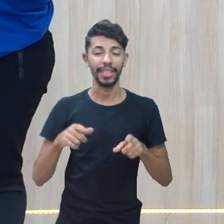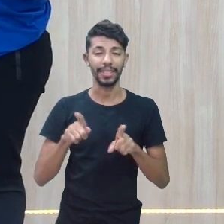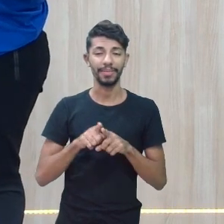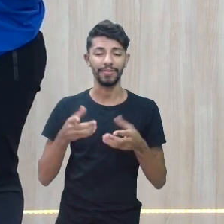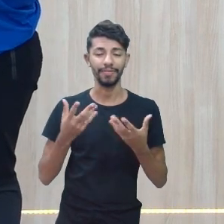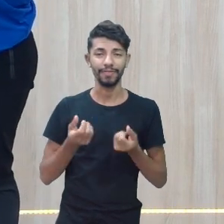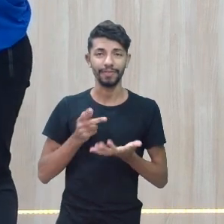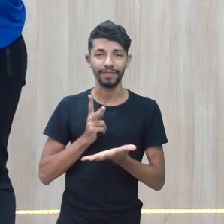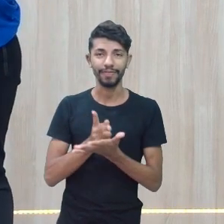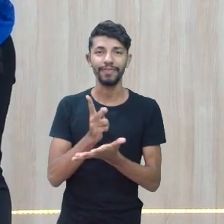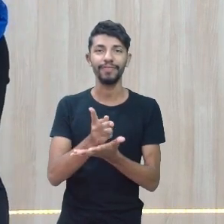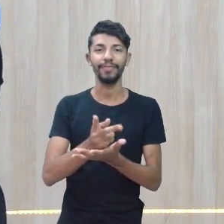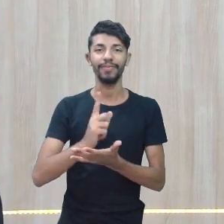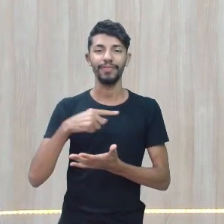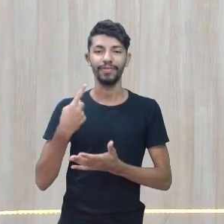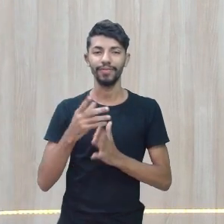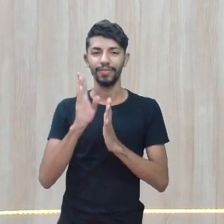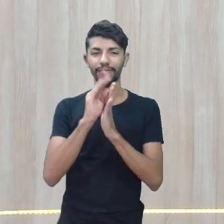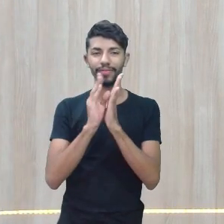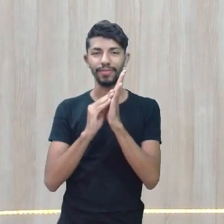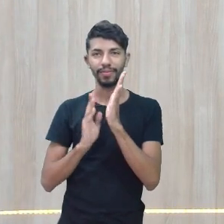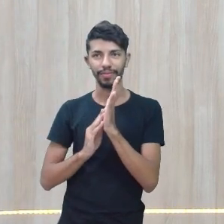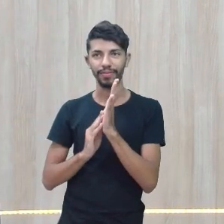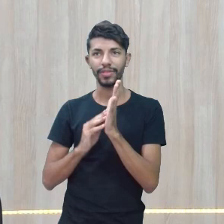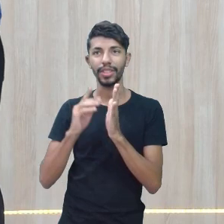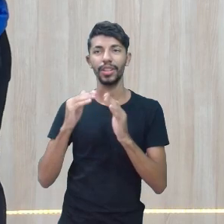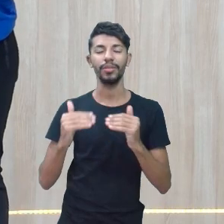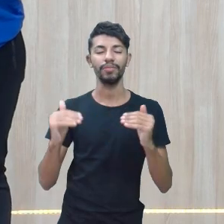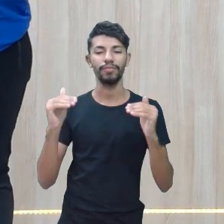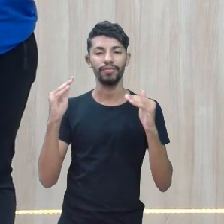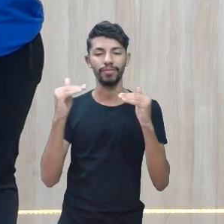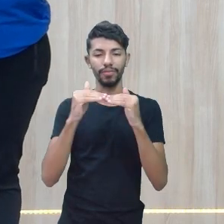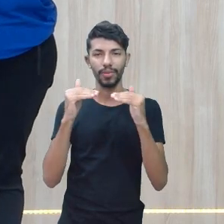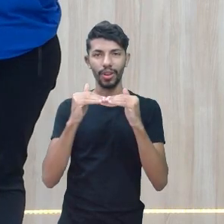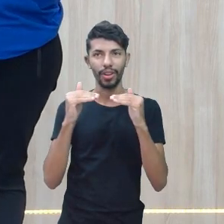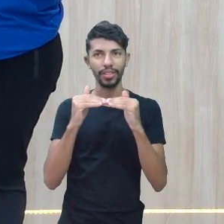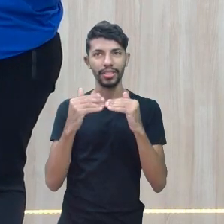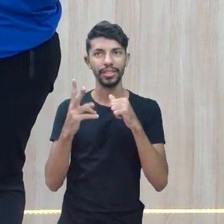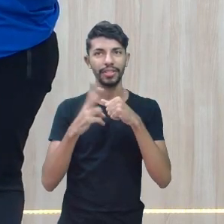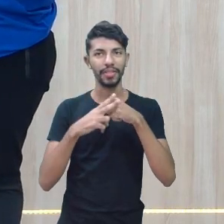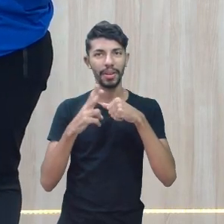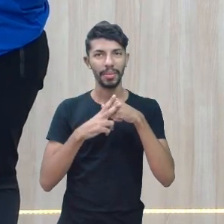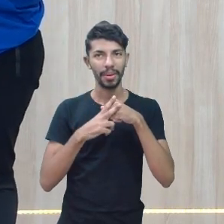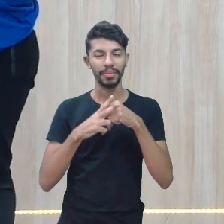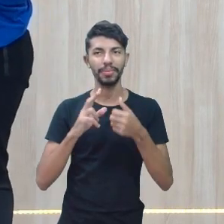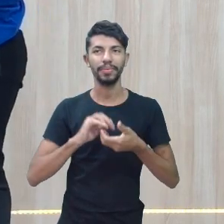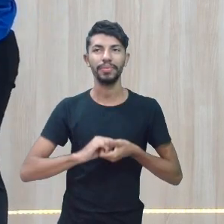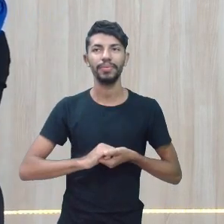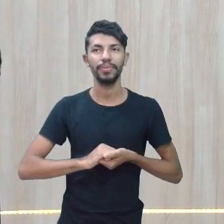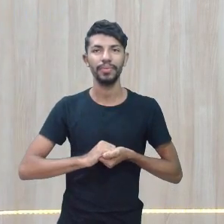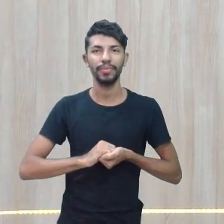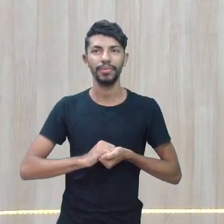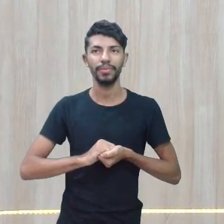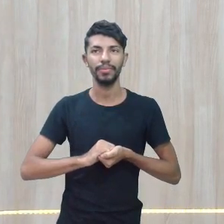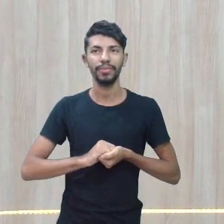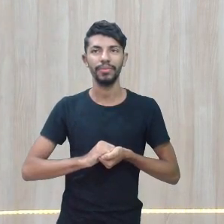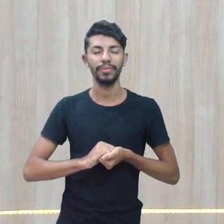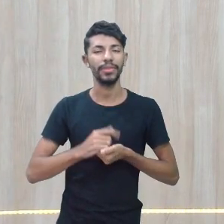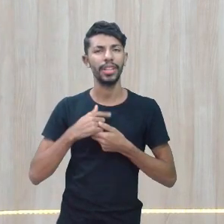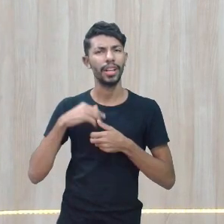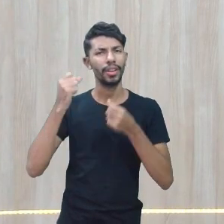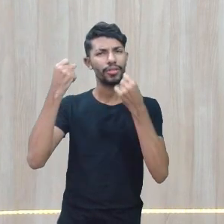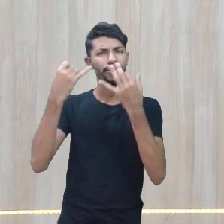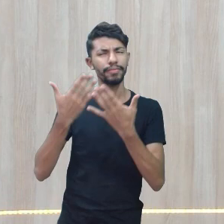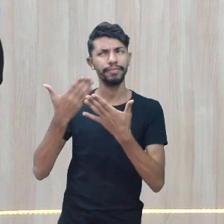dar continuidade ao nosso conteúdo, que é concordância verbal. Eu falei para vocês que